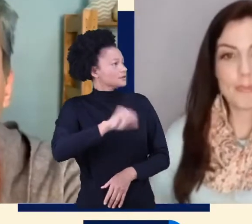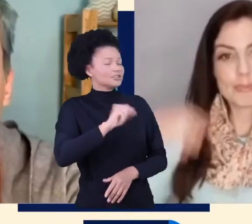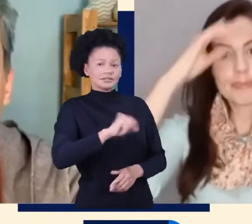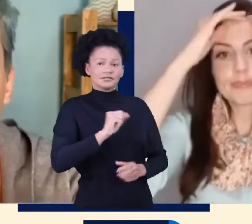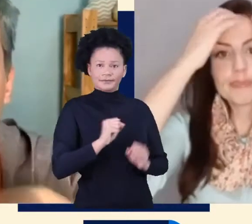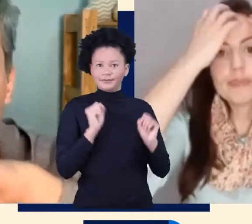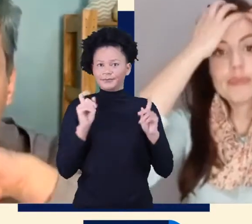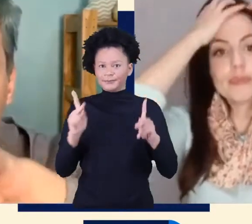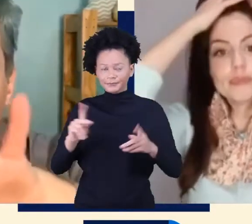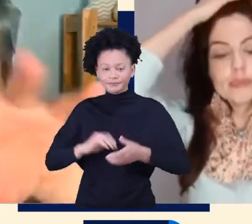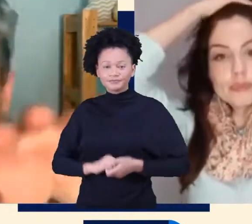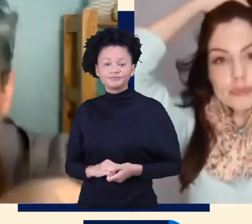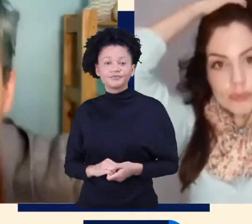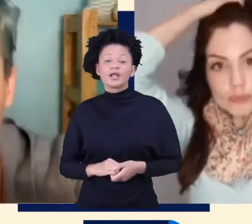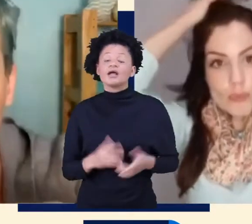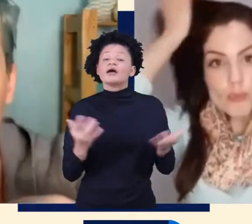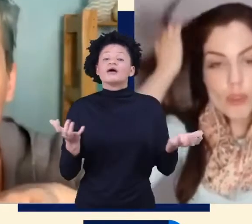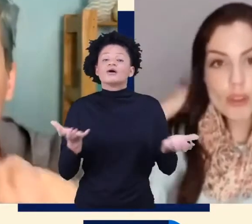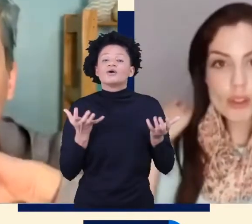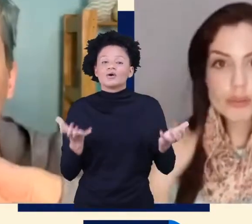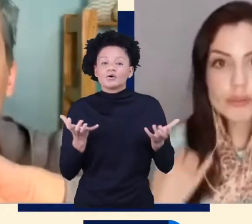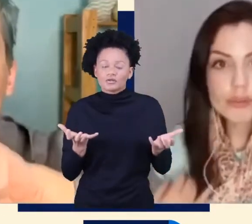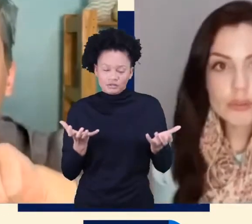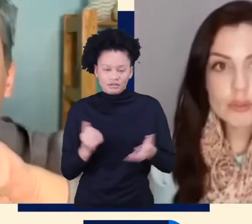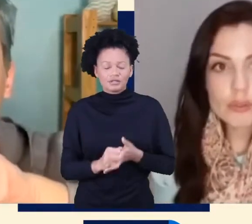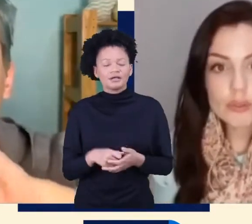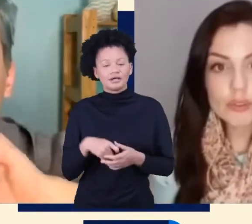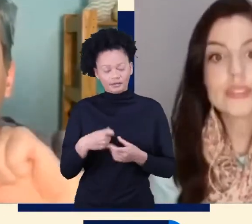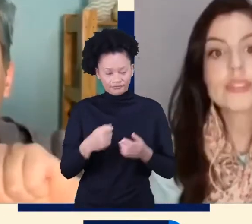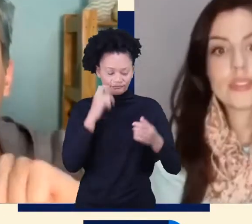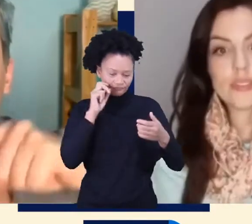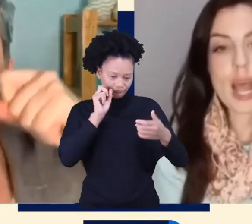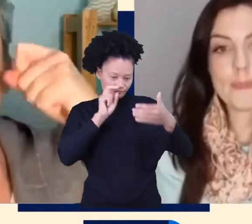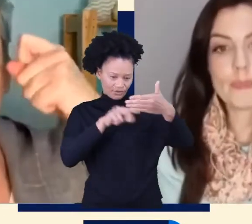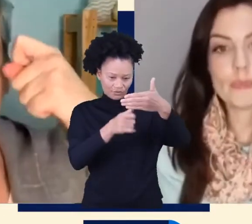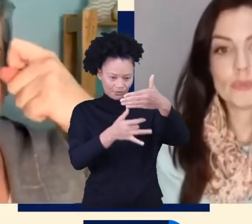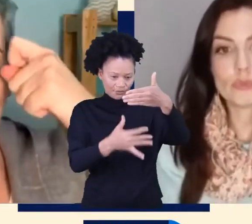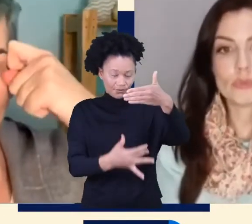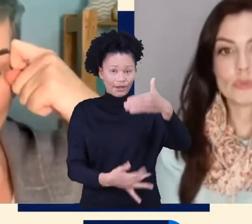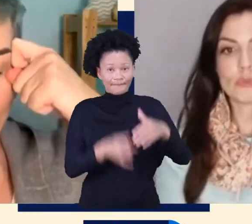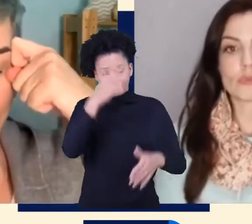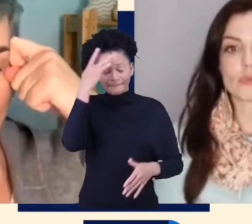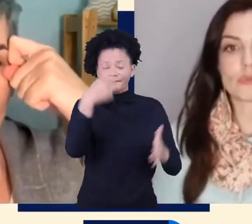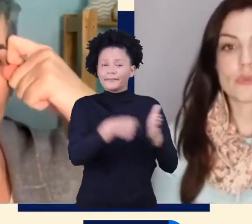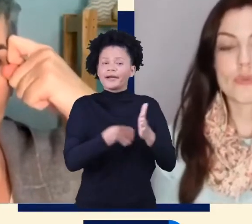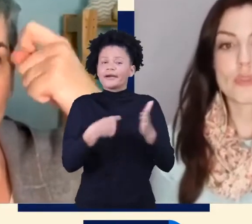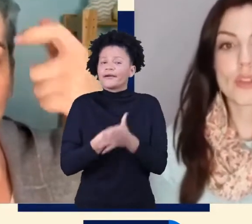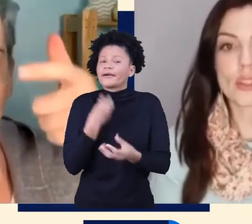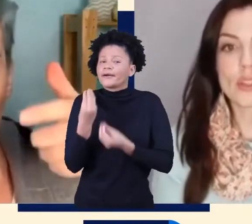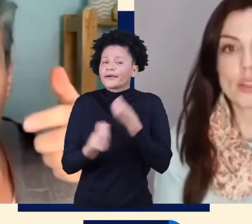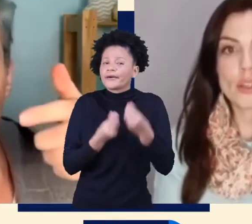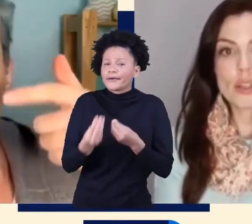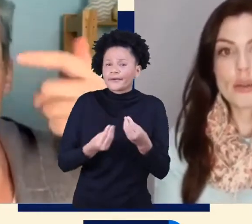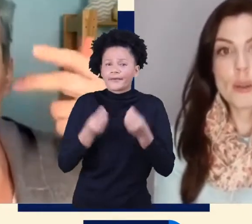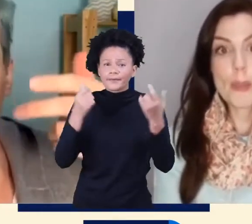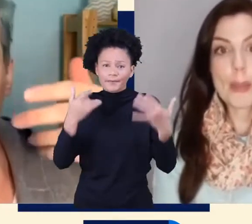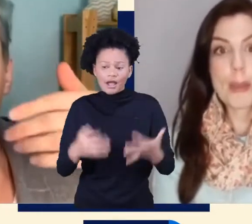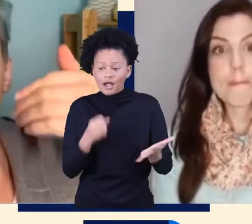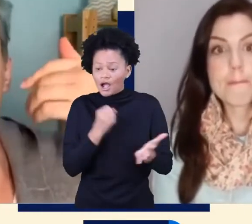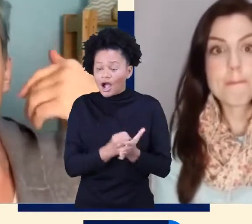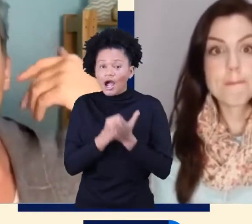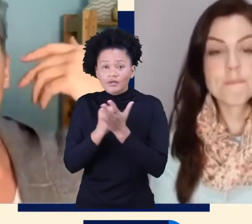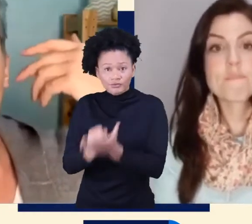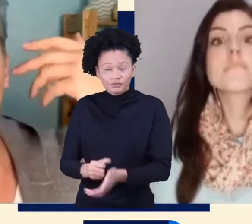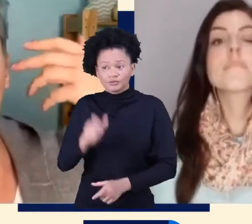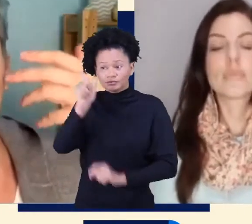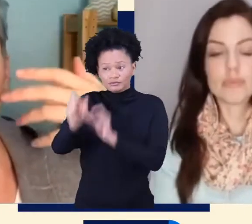eu queria só também, eu tô vendo aqui os comentários, tem gente perguntando como falar dar uma ajuda para professores,